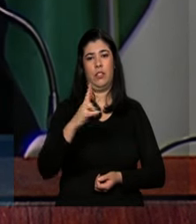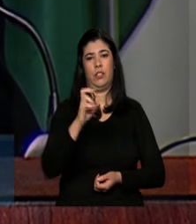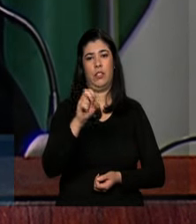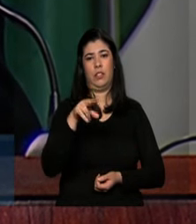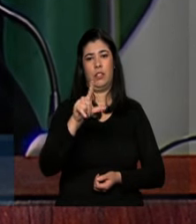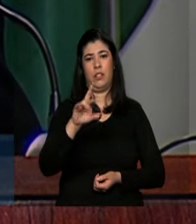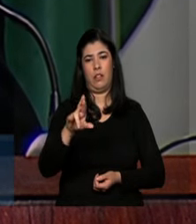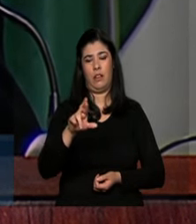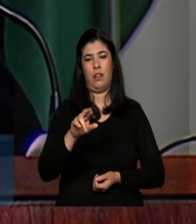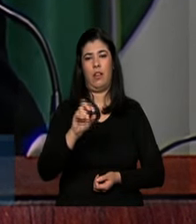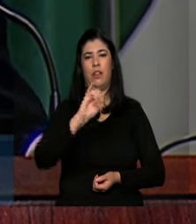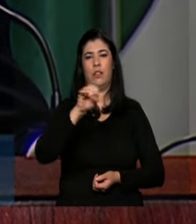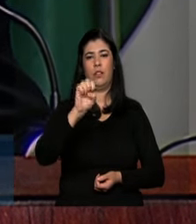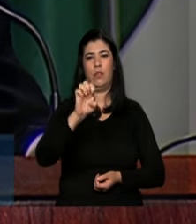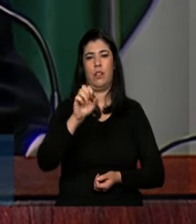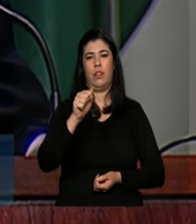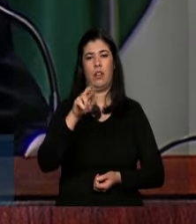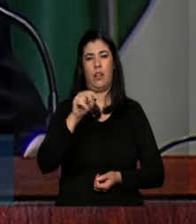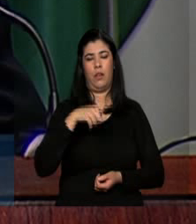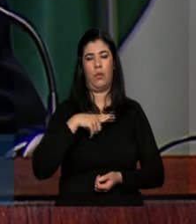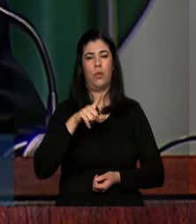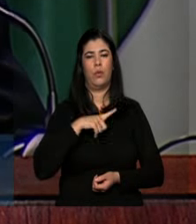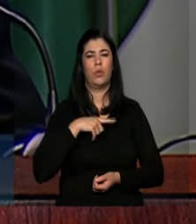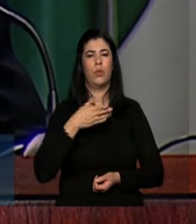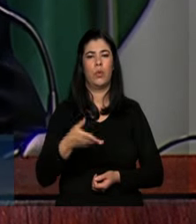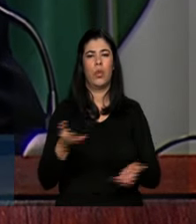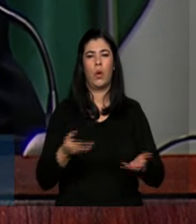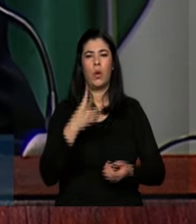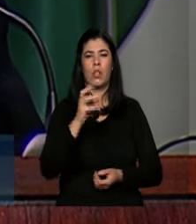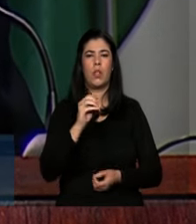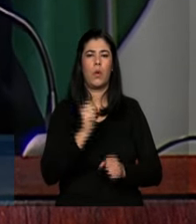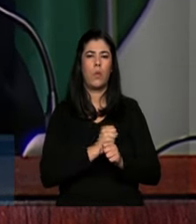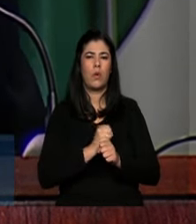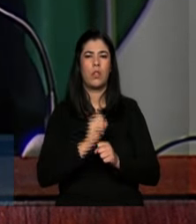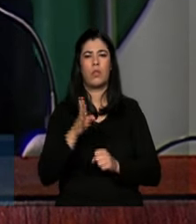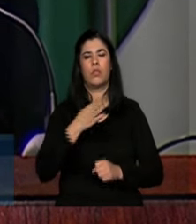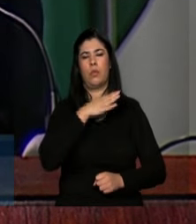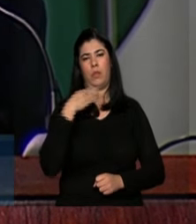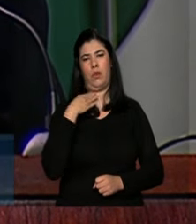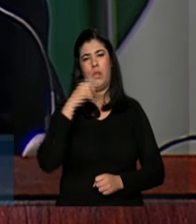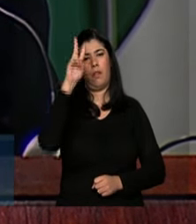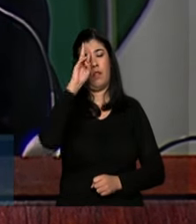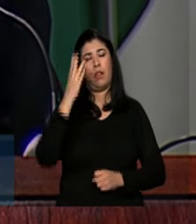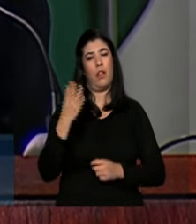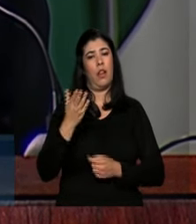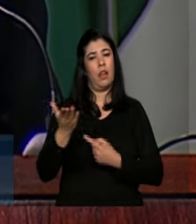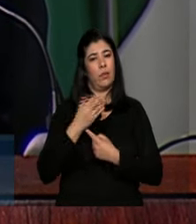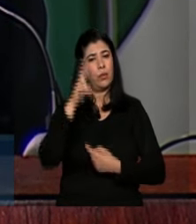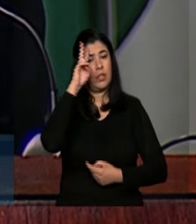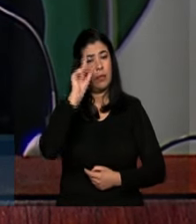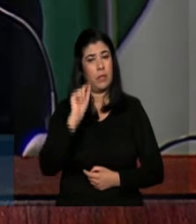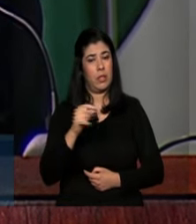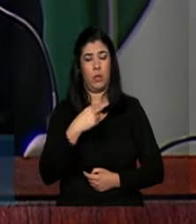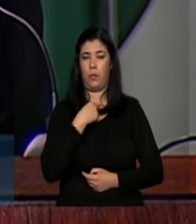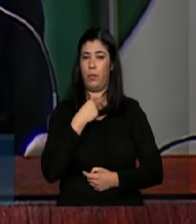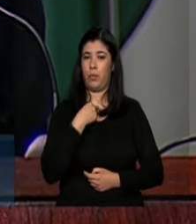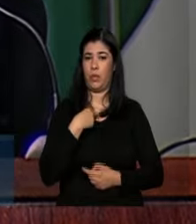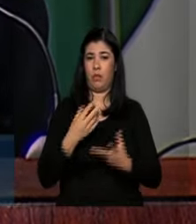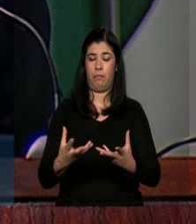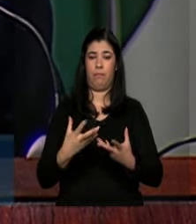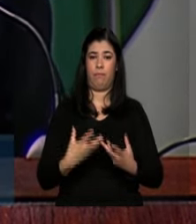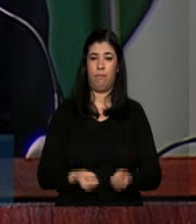Araújo Castro, cujo falecimento completará em breve 40 anos, nos lembra que não podemos permitir-nos